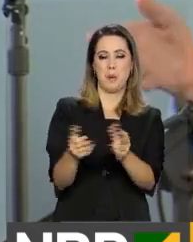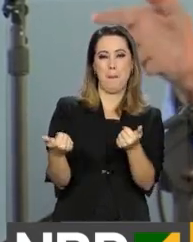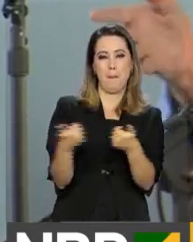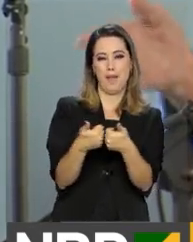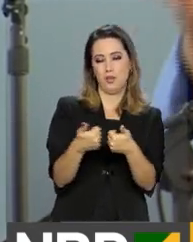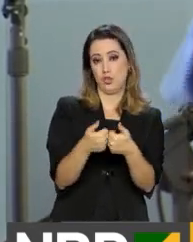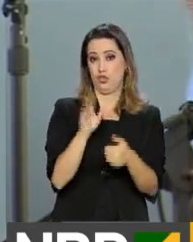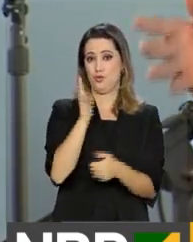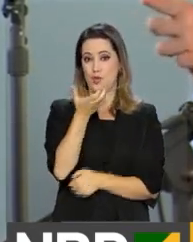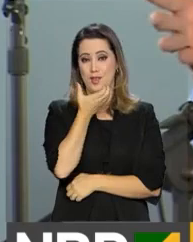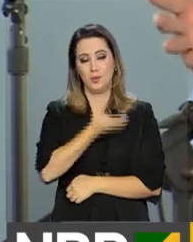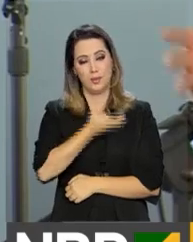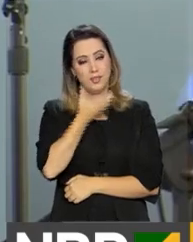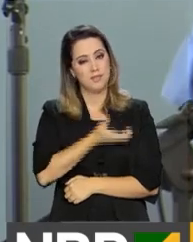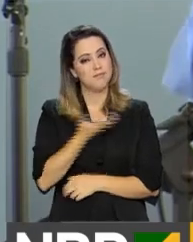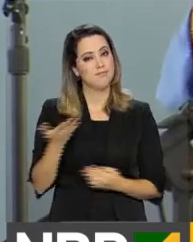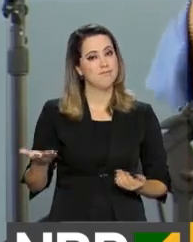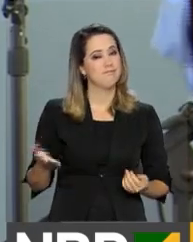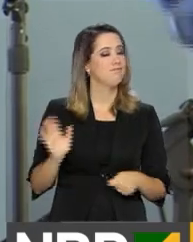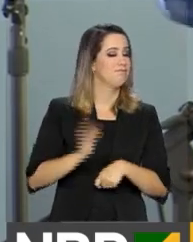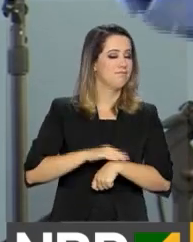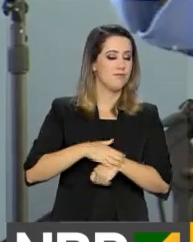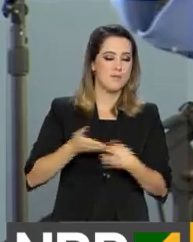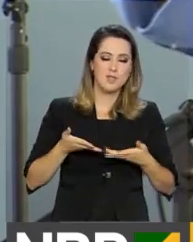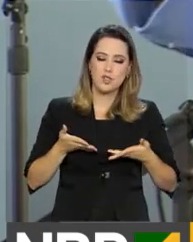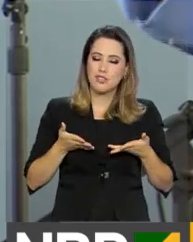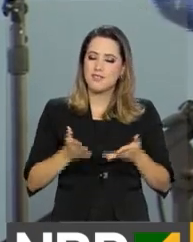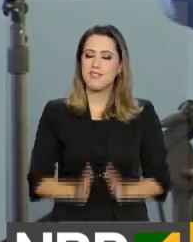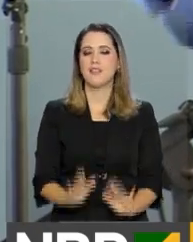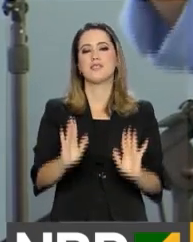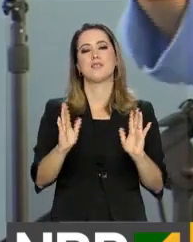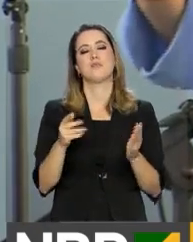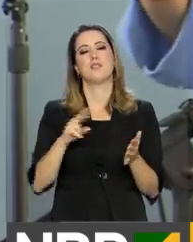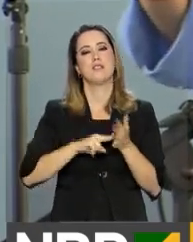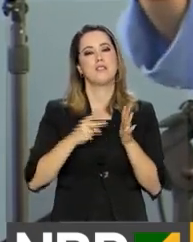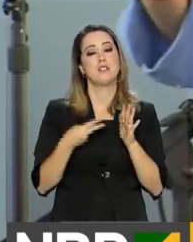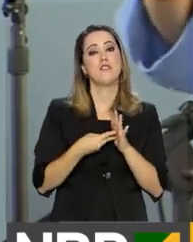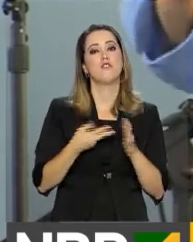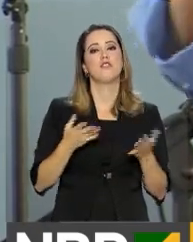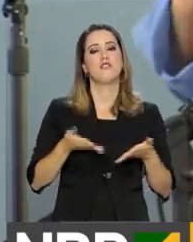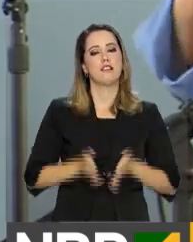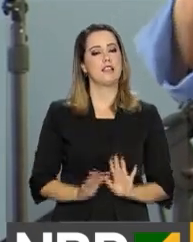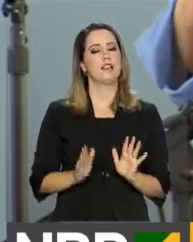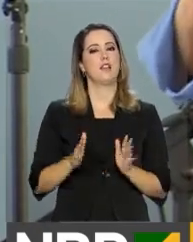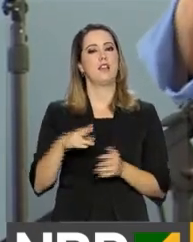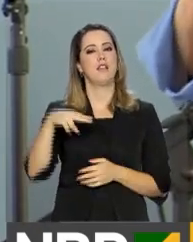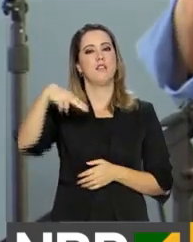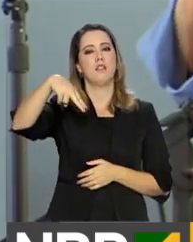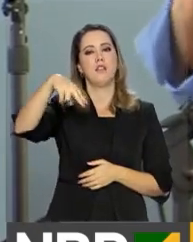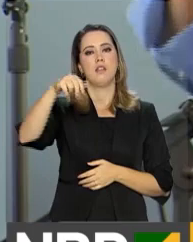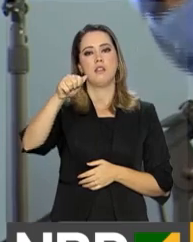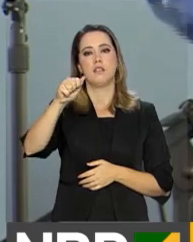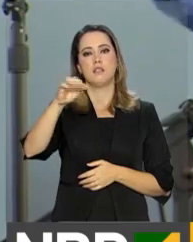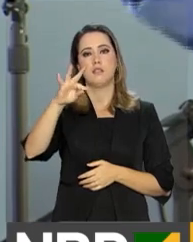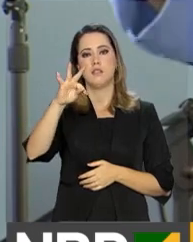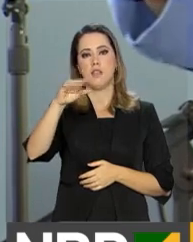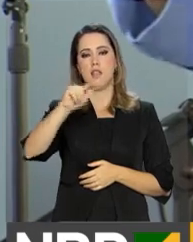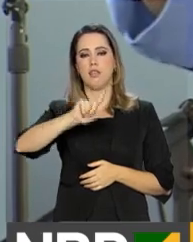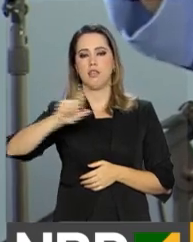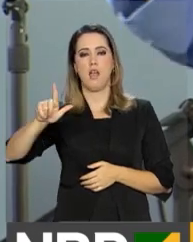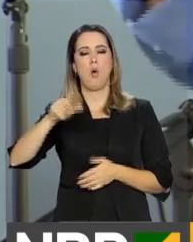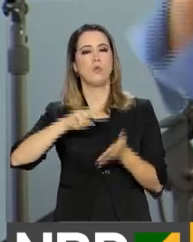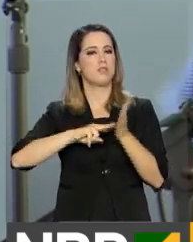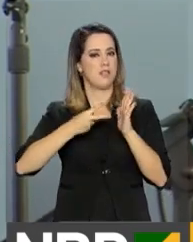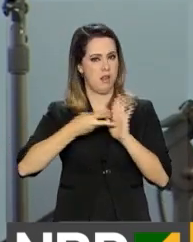Natal. Natal é momento de nascimento. Isso é que significa o Natal. É momento de